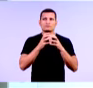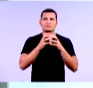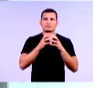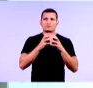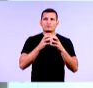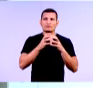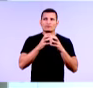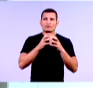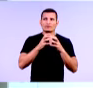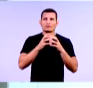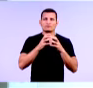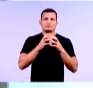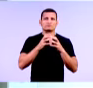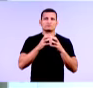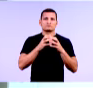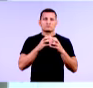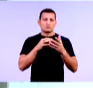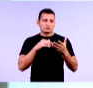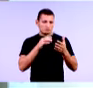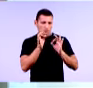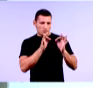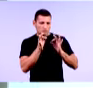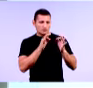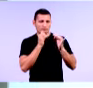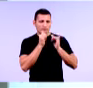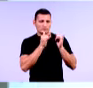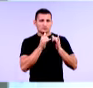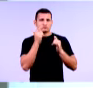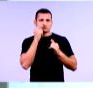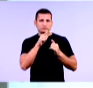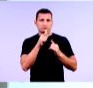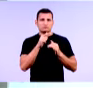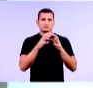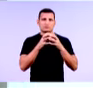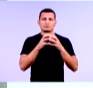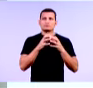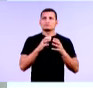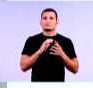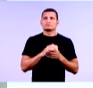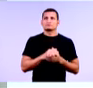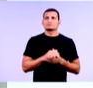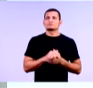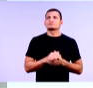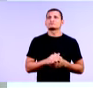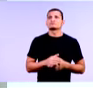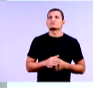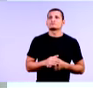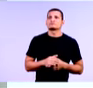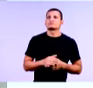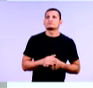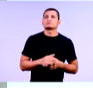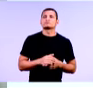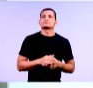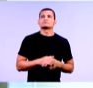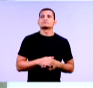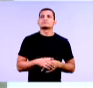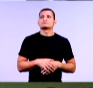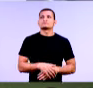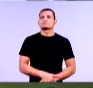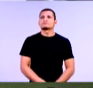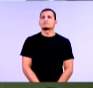organizando aquela informação que você lê normalmente. Tem até essa brincadeirazinha aí que o pessoal recebe aí pelos WhatsApps da vida, né?